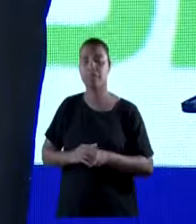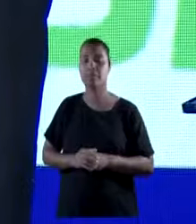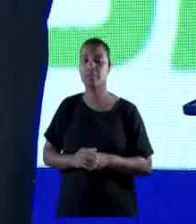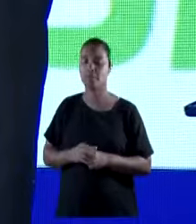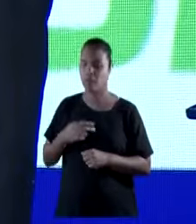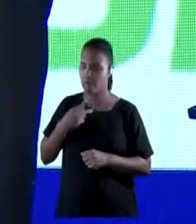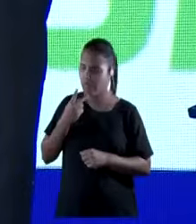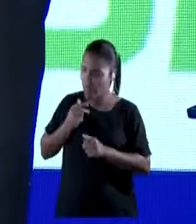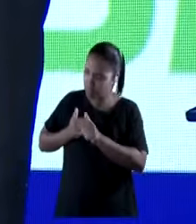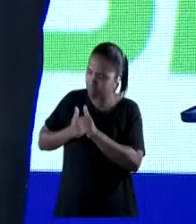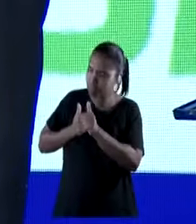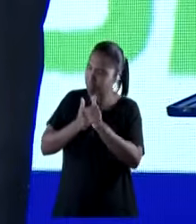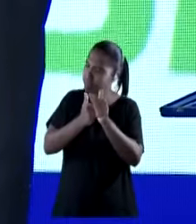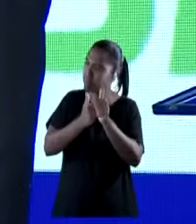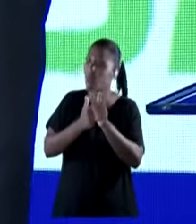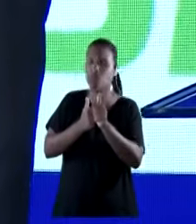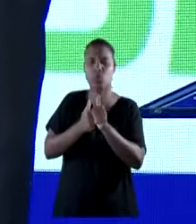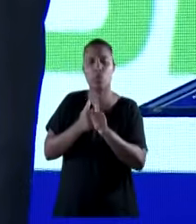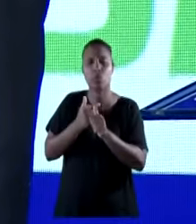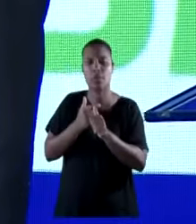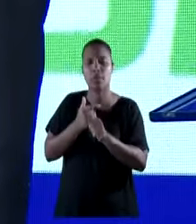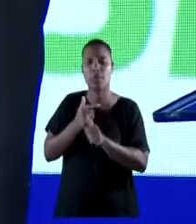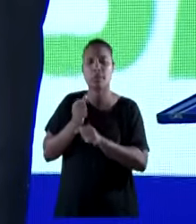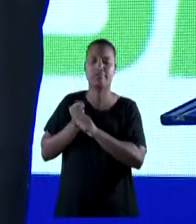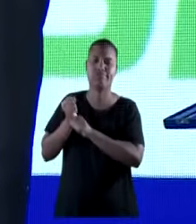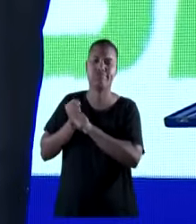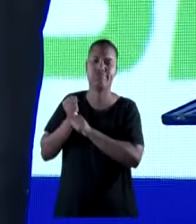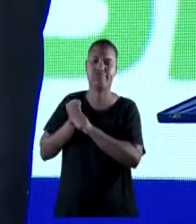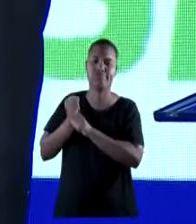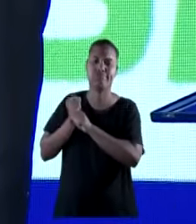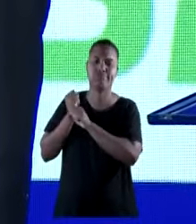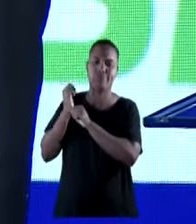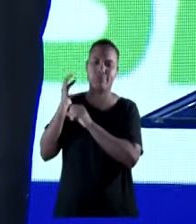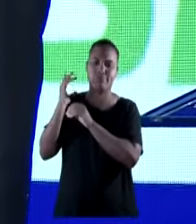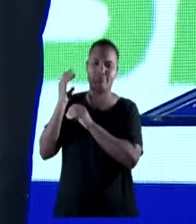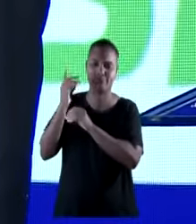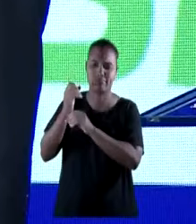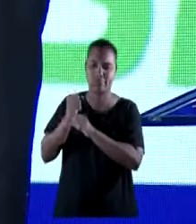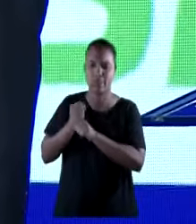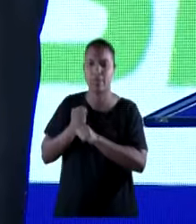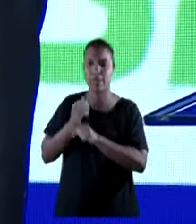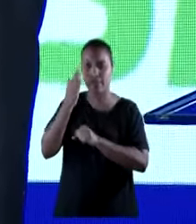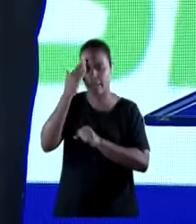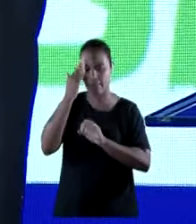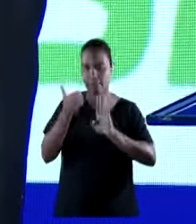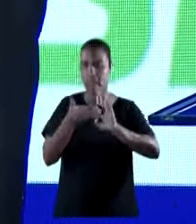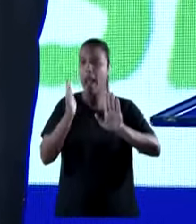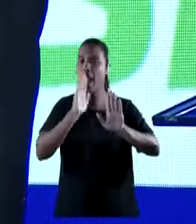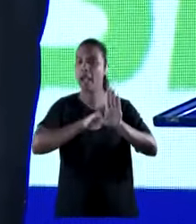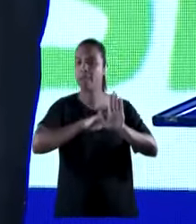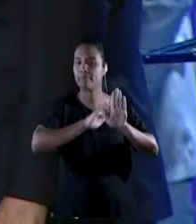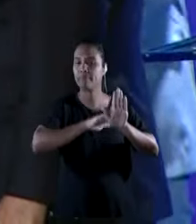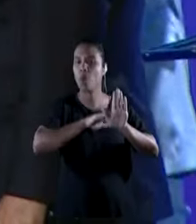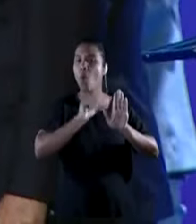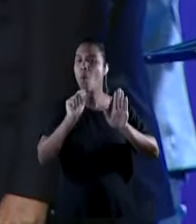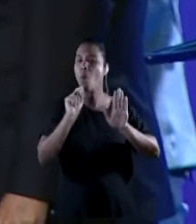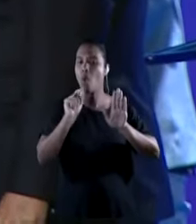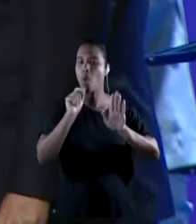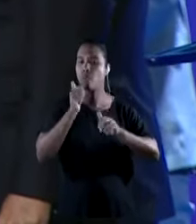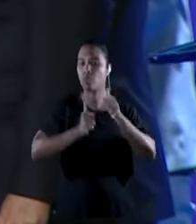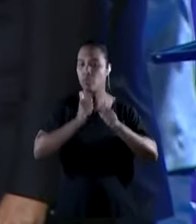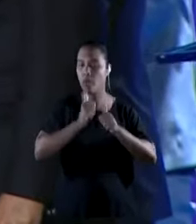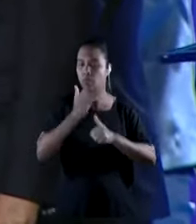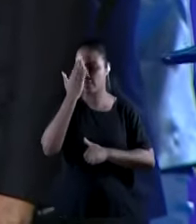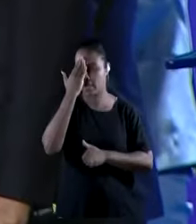o grande querido Mauro Betting, há 200 anos aí, o mundo podre do futebol. E a Federação Paulista, lá na Brigadeiro Luiz